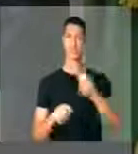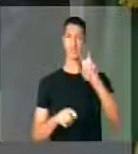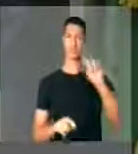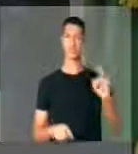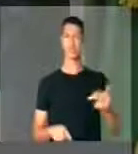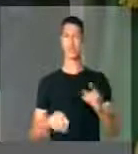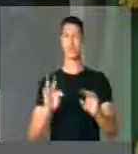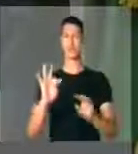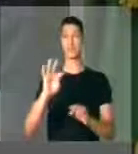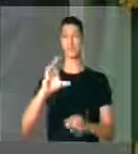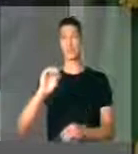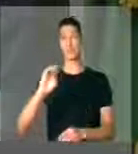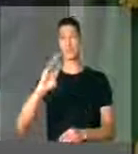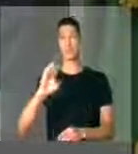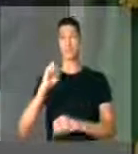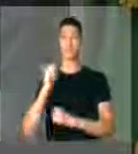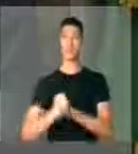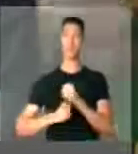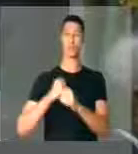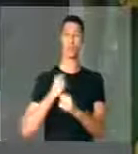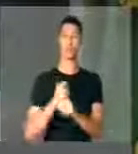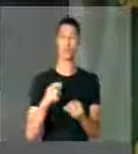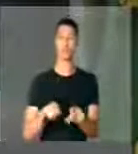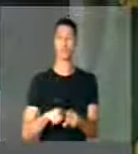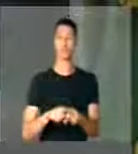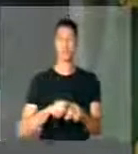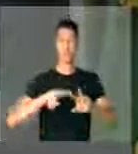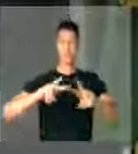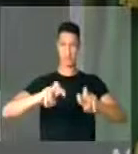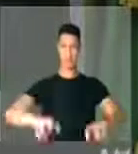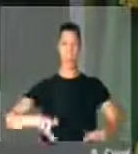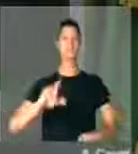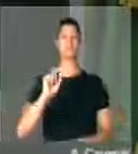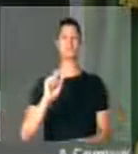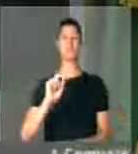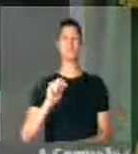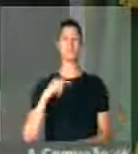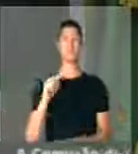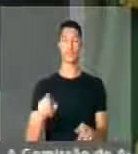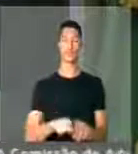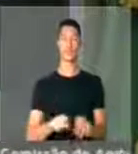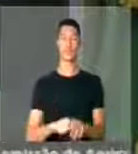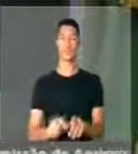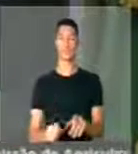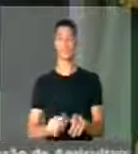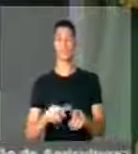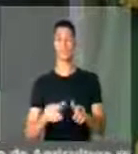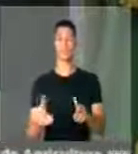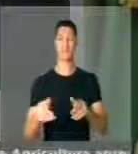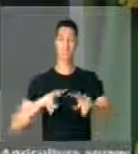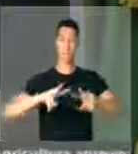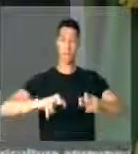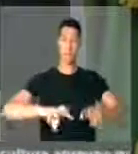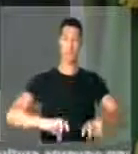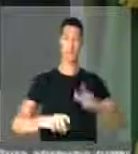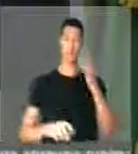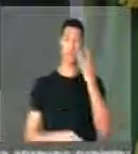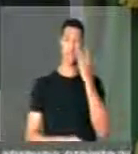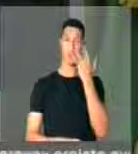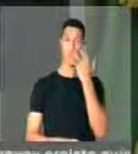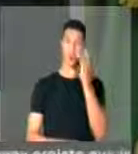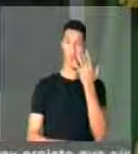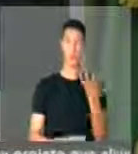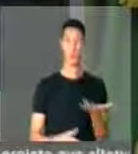mil toneladas de cobre por ano, além de especulações de que estão também atrás da mineração de